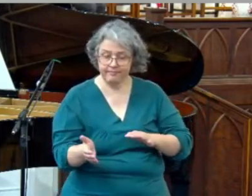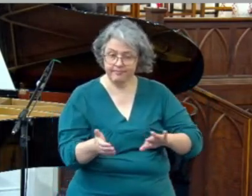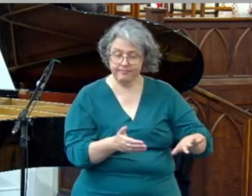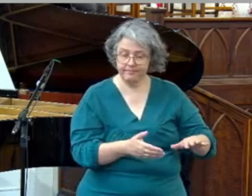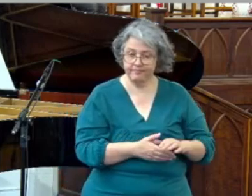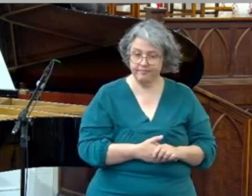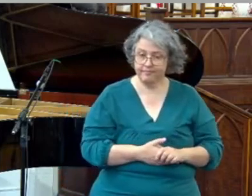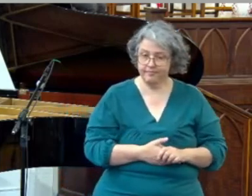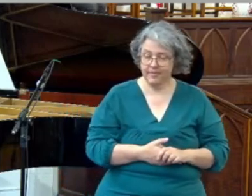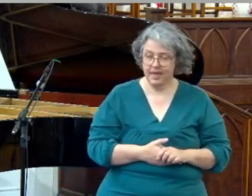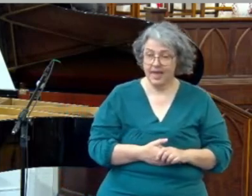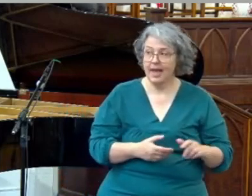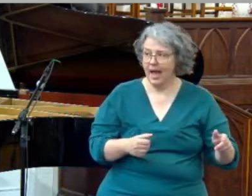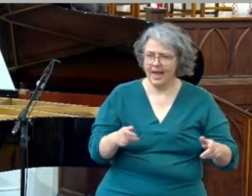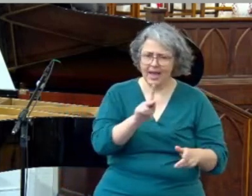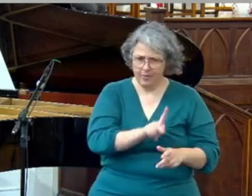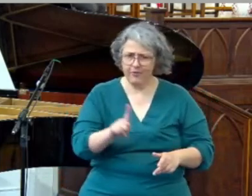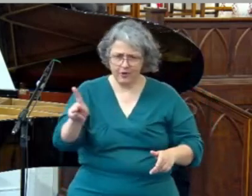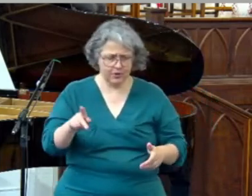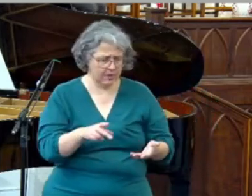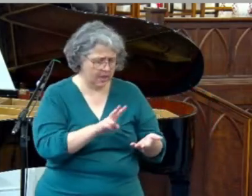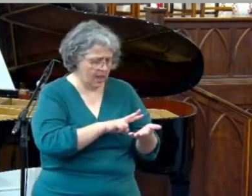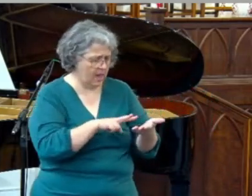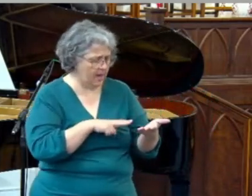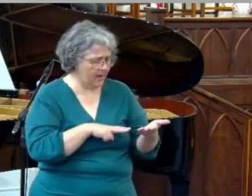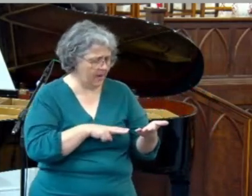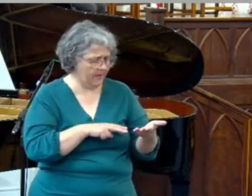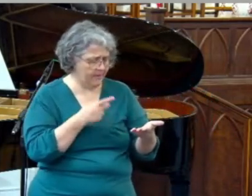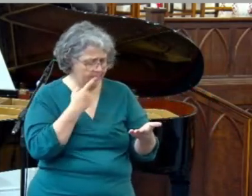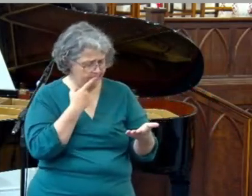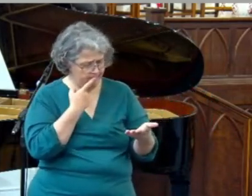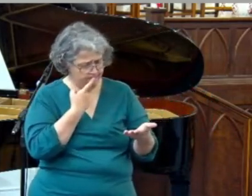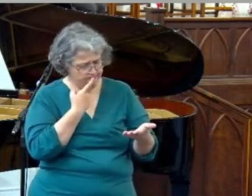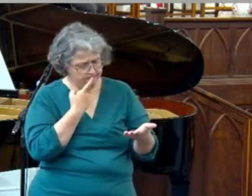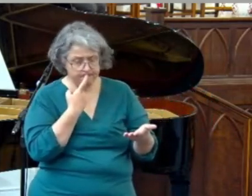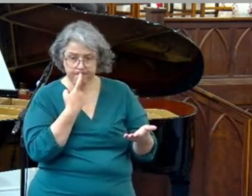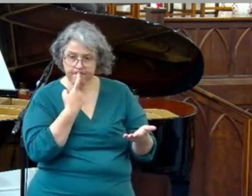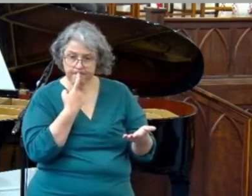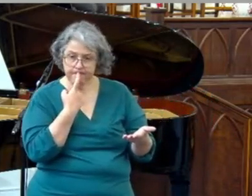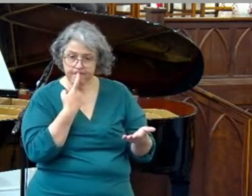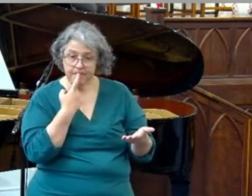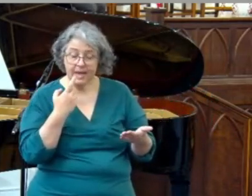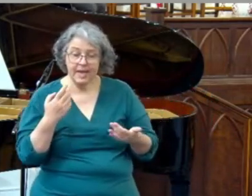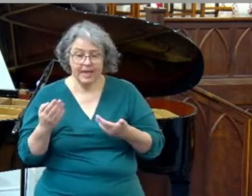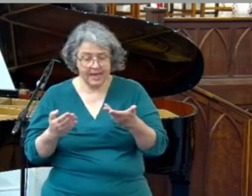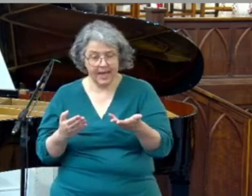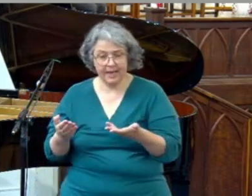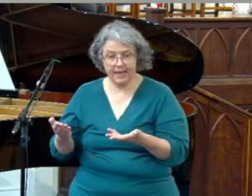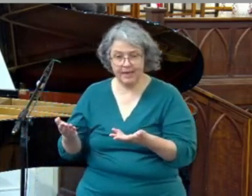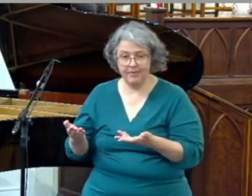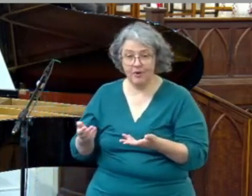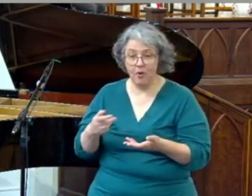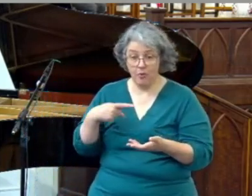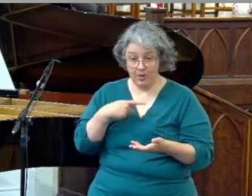Pois é. Ali estavam eles na sala de jantar do pastor e da sua mulher, conversando.